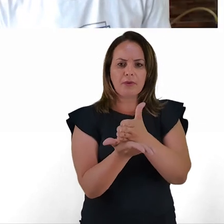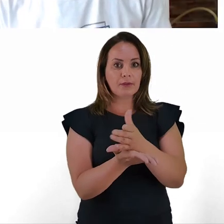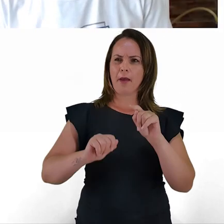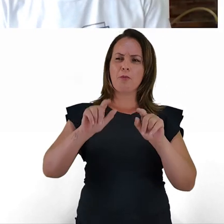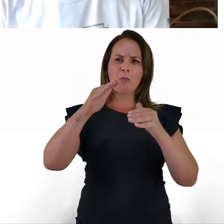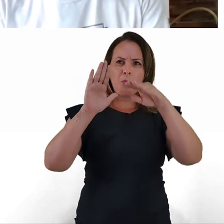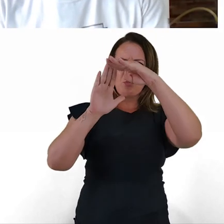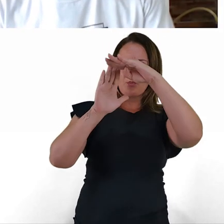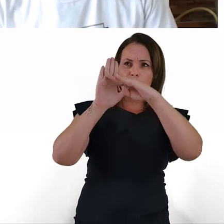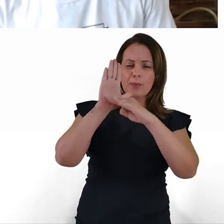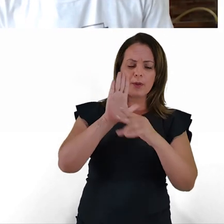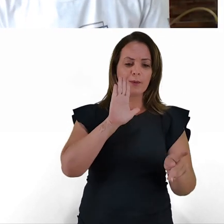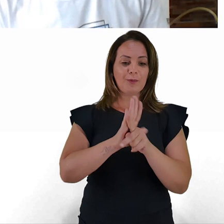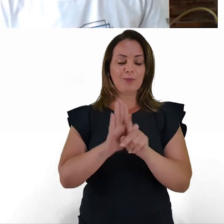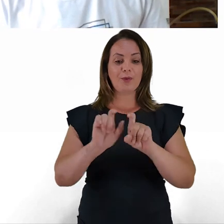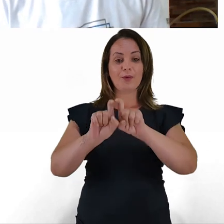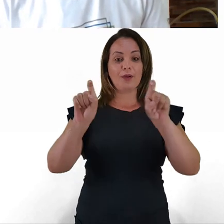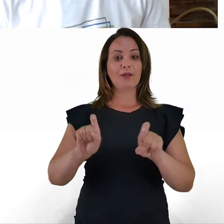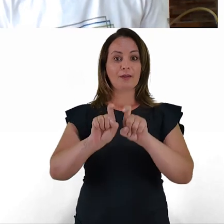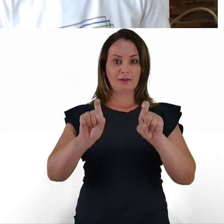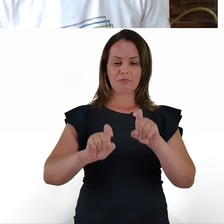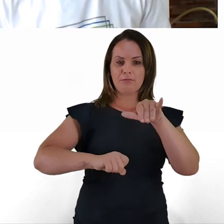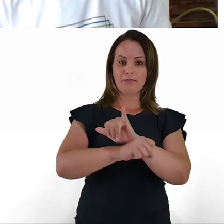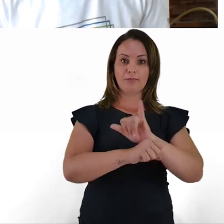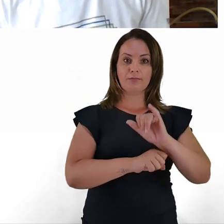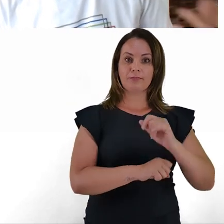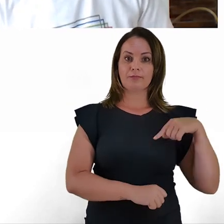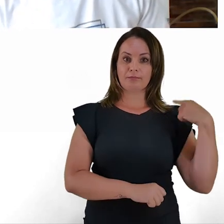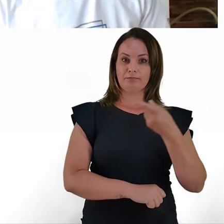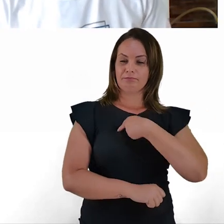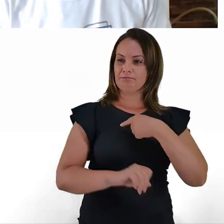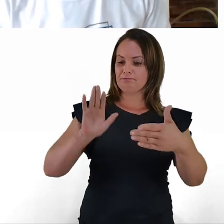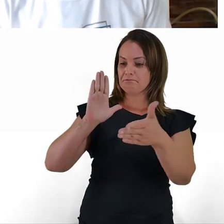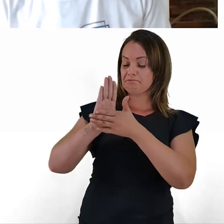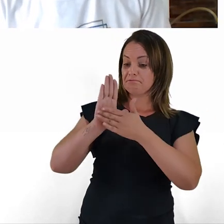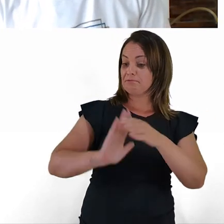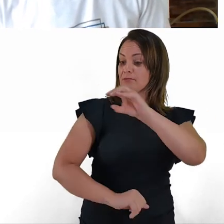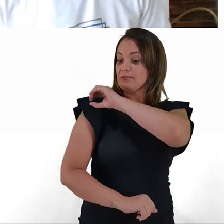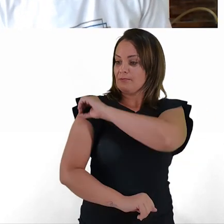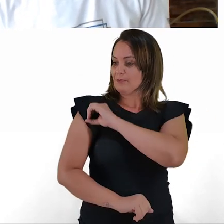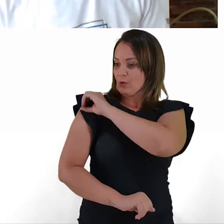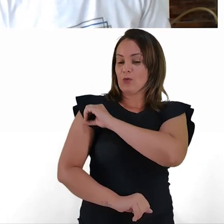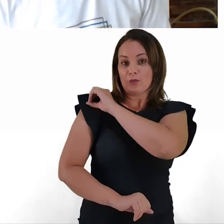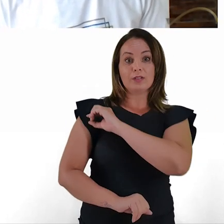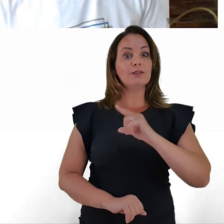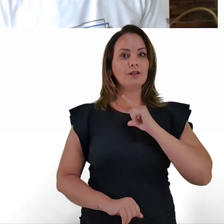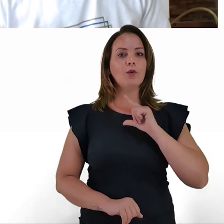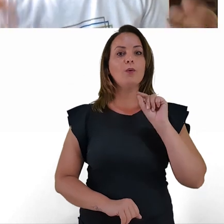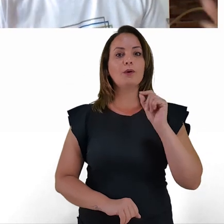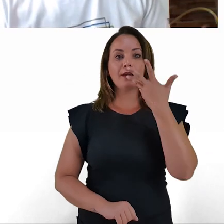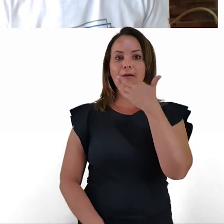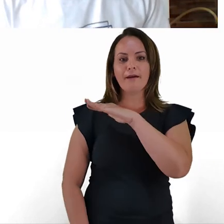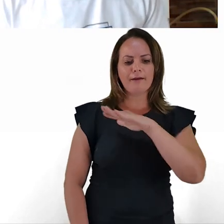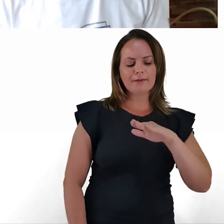para desktop, a alternativa que a gente teve para propor que a oficina acontecesse era de que as crianças,